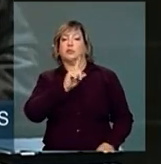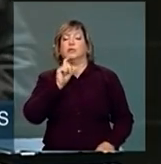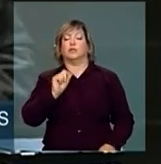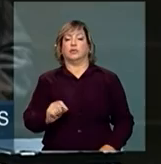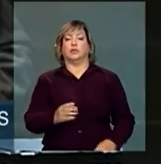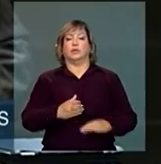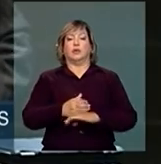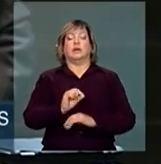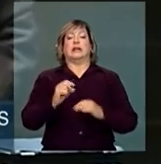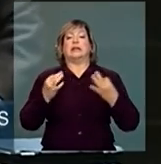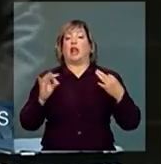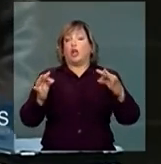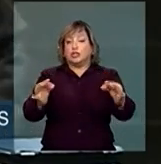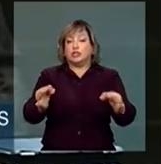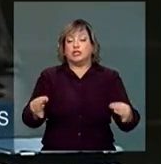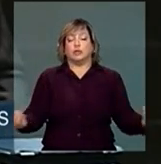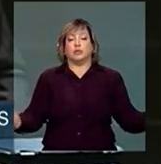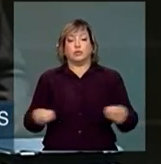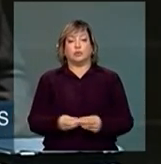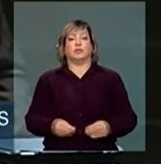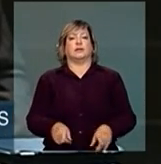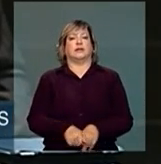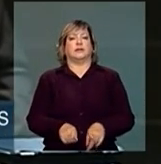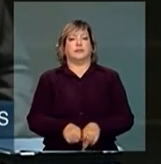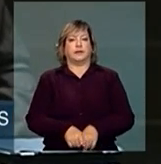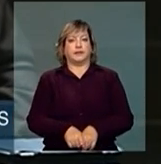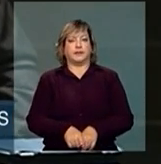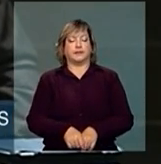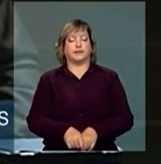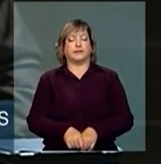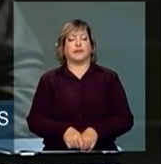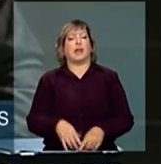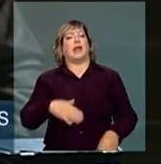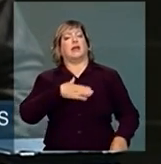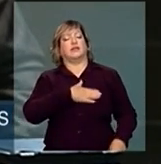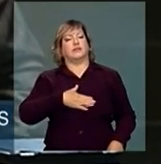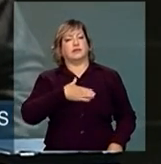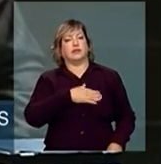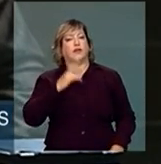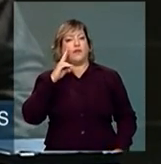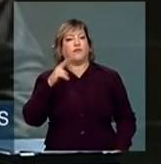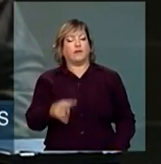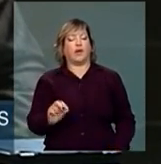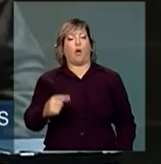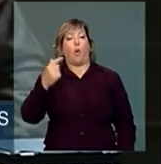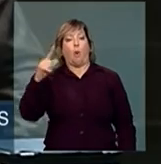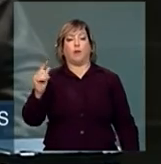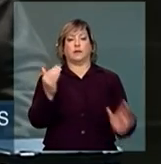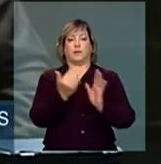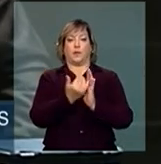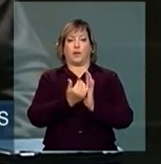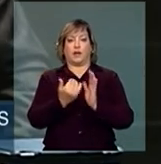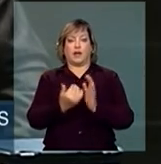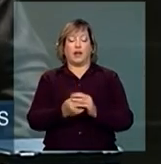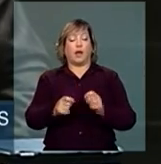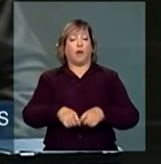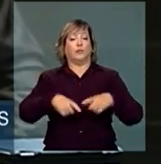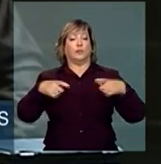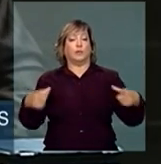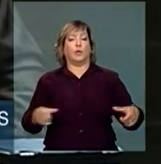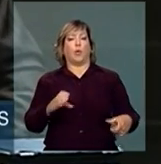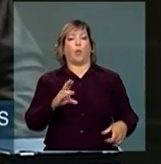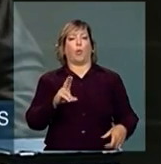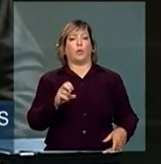à tecnologia, como a satisfação de ver um outro programa aumentar o custeio